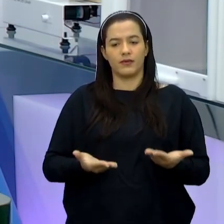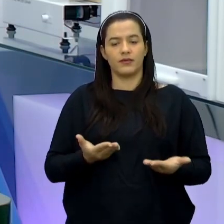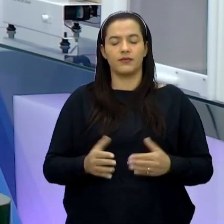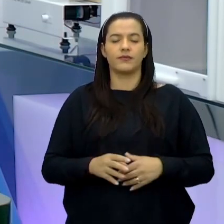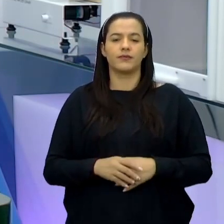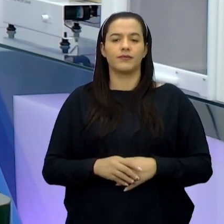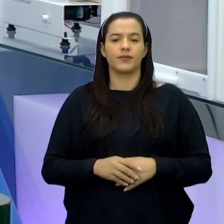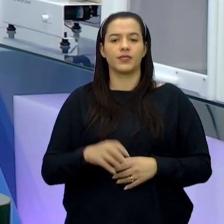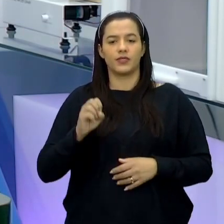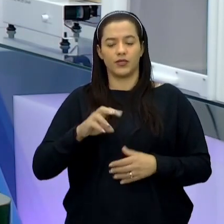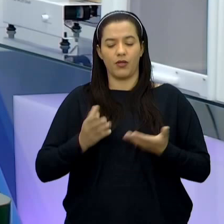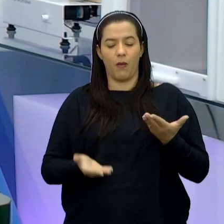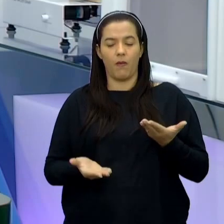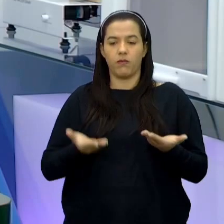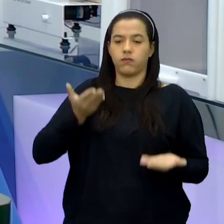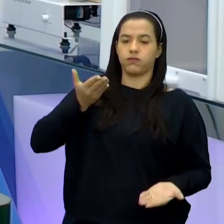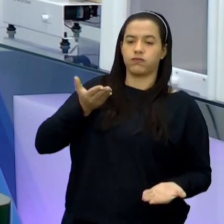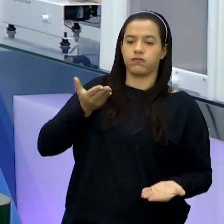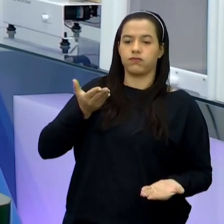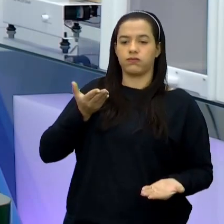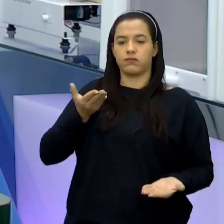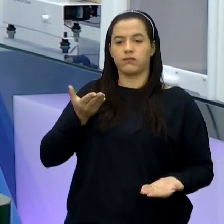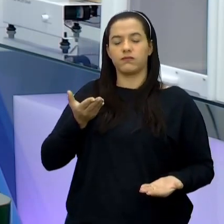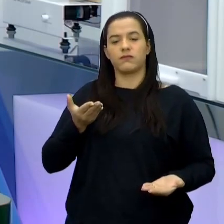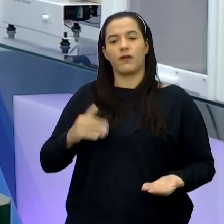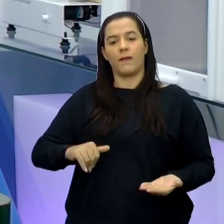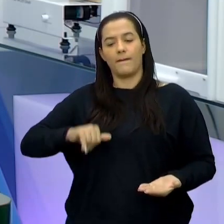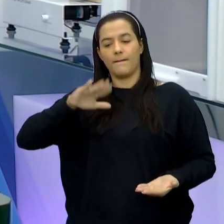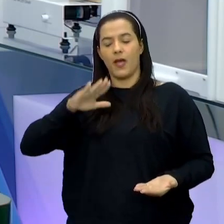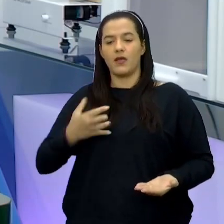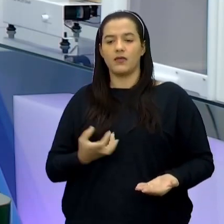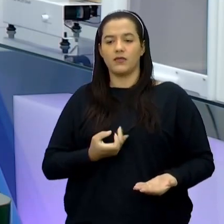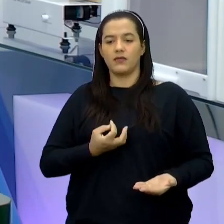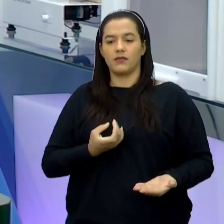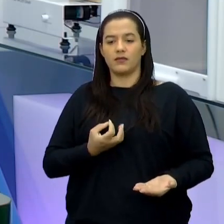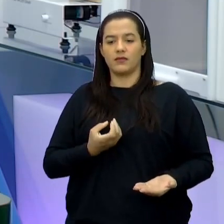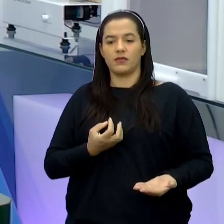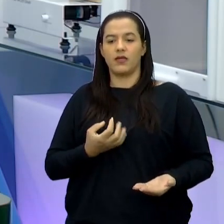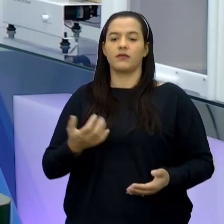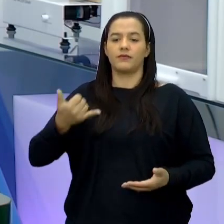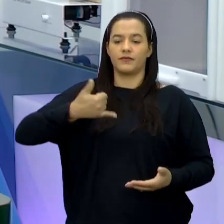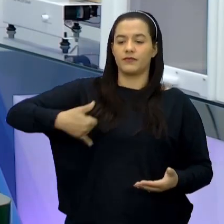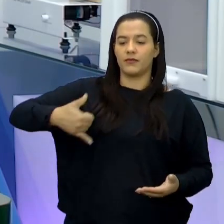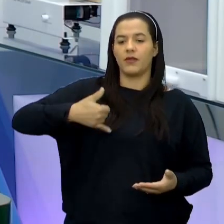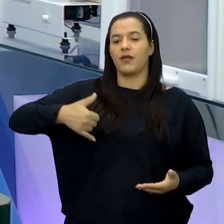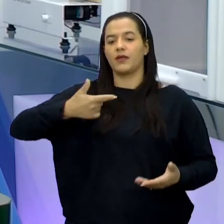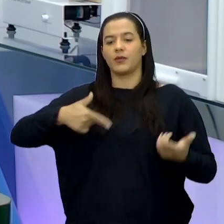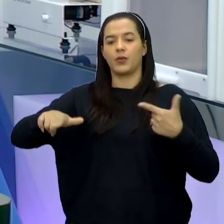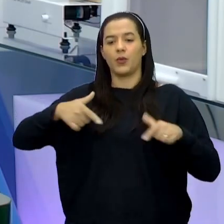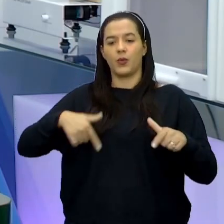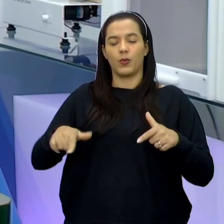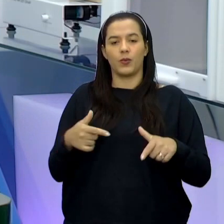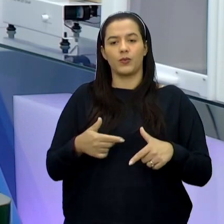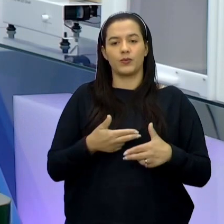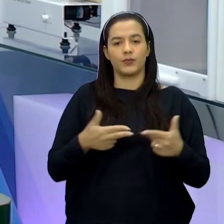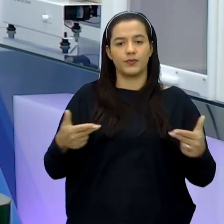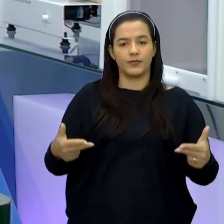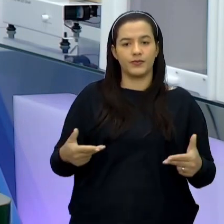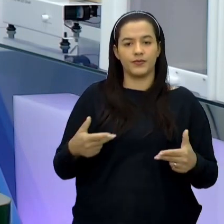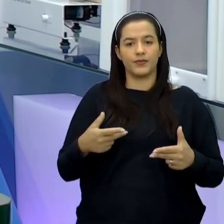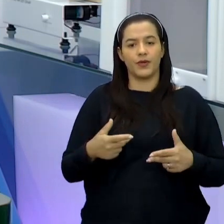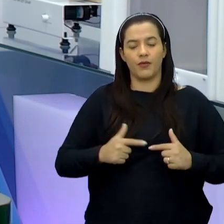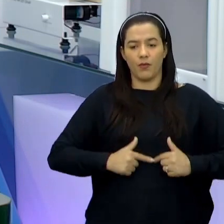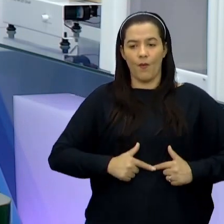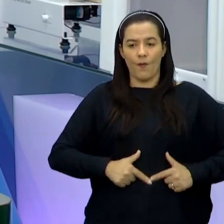Se eu absorvo mais ácido, como um vinagre, alguma coisa nesse sentido, com estômago